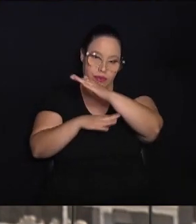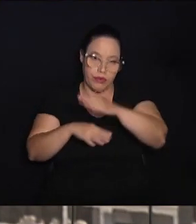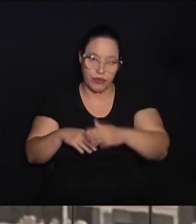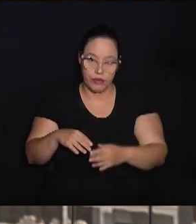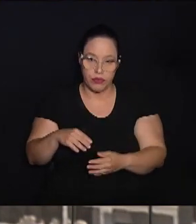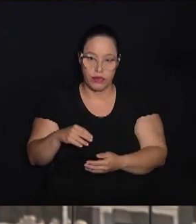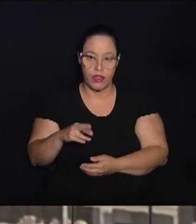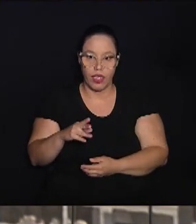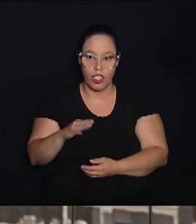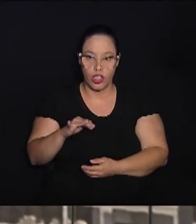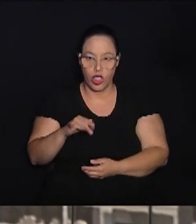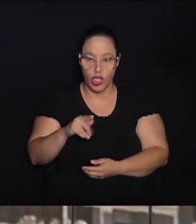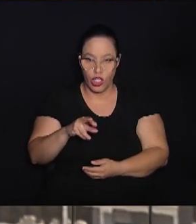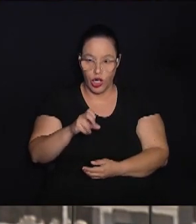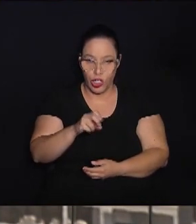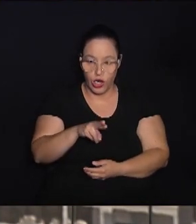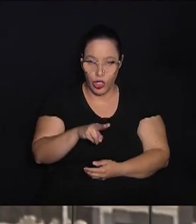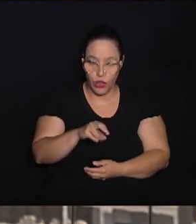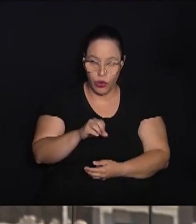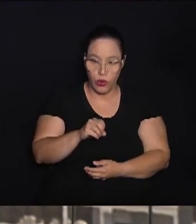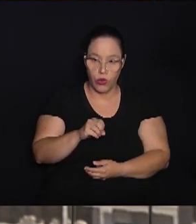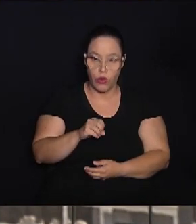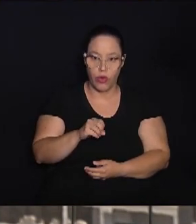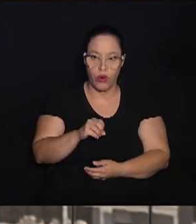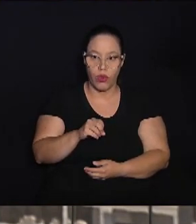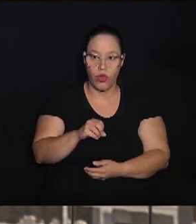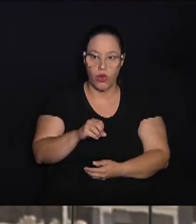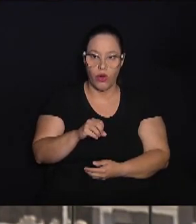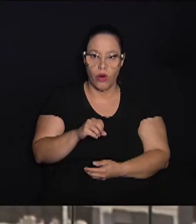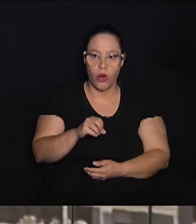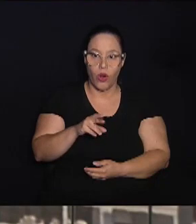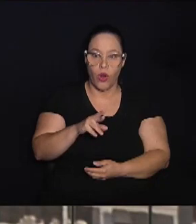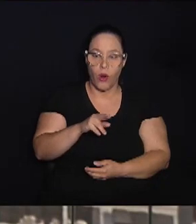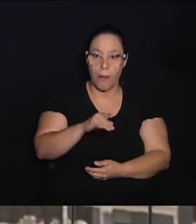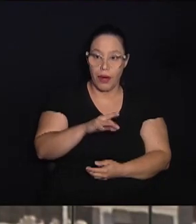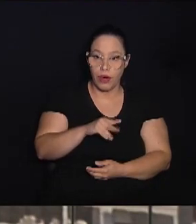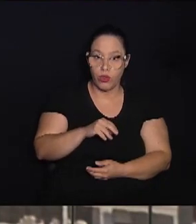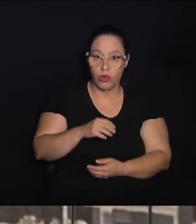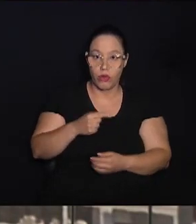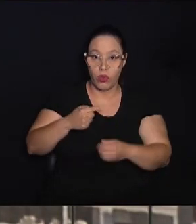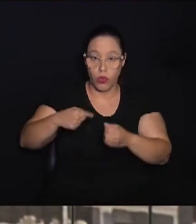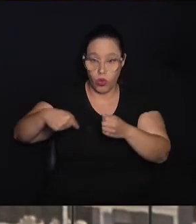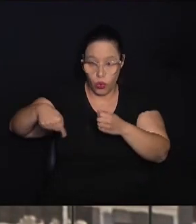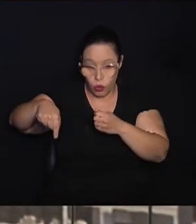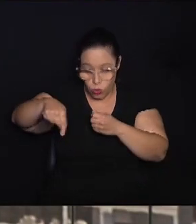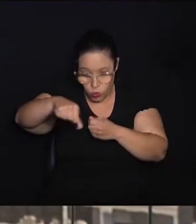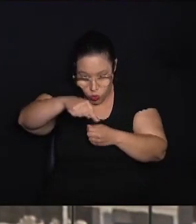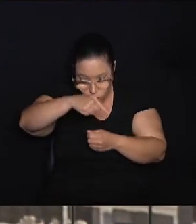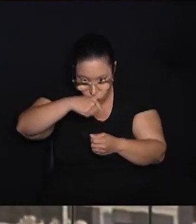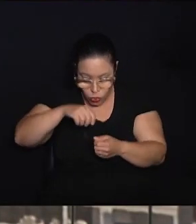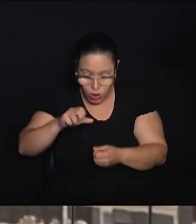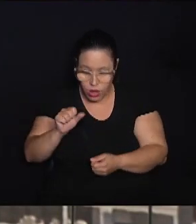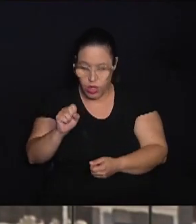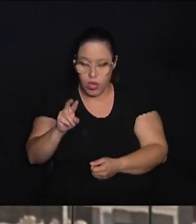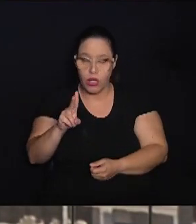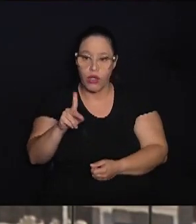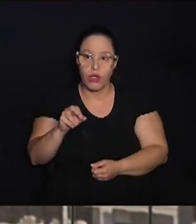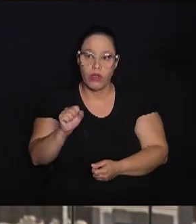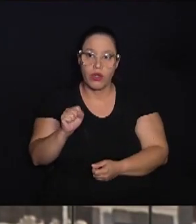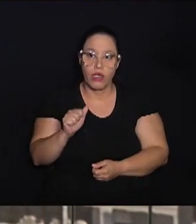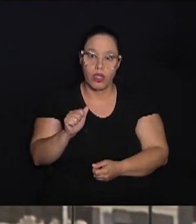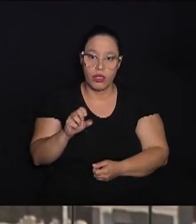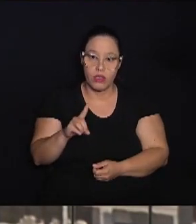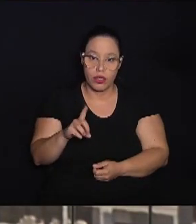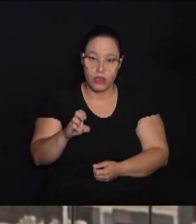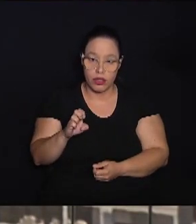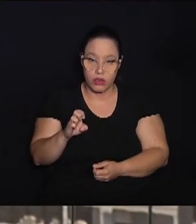Roberto manja 66 é Se você não souber só contornar aqui a saudade Você contorna e você vai chegar na na saída correta então